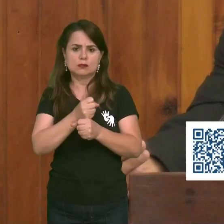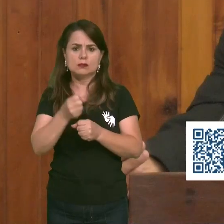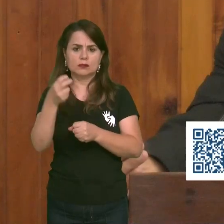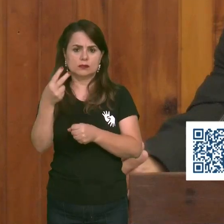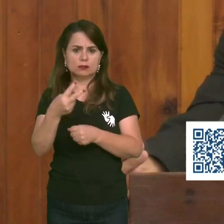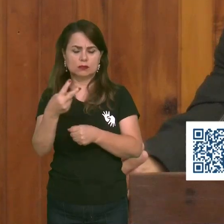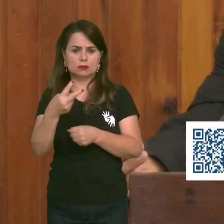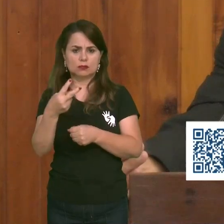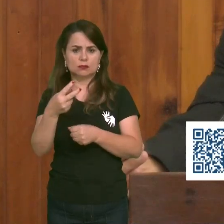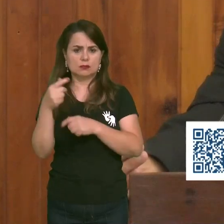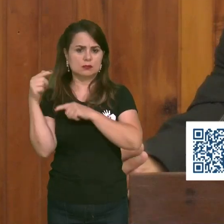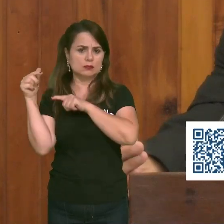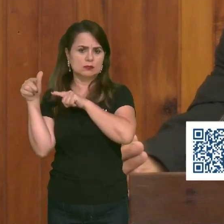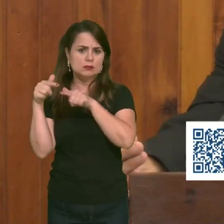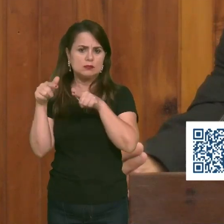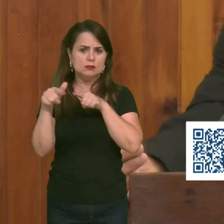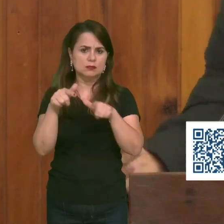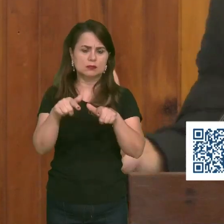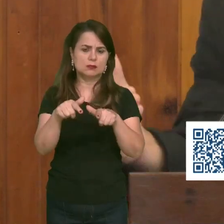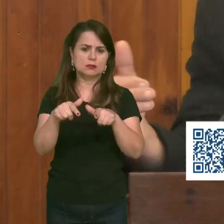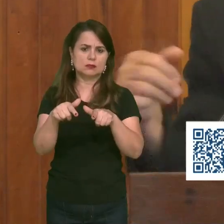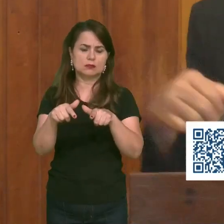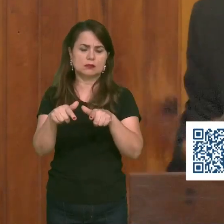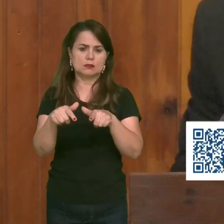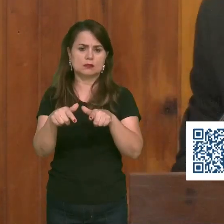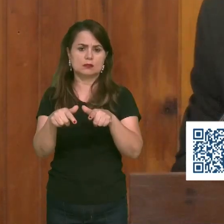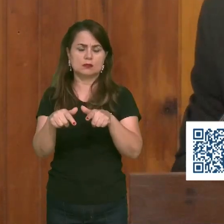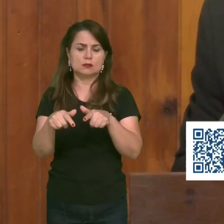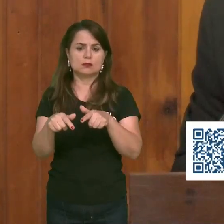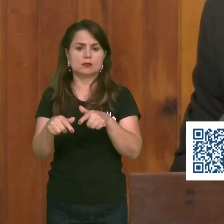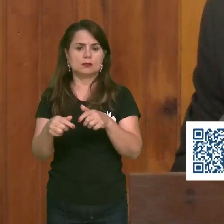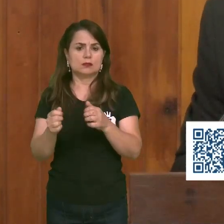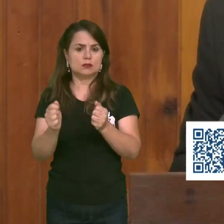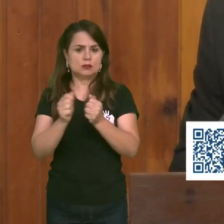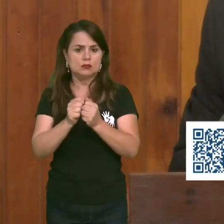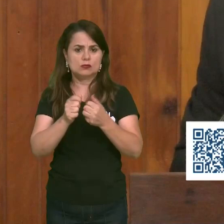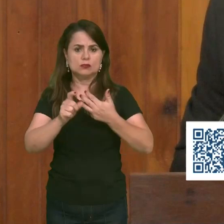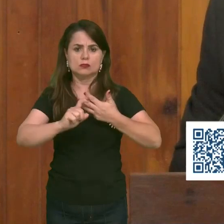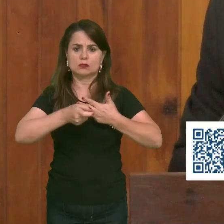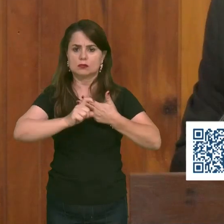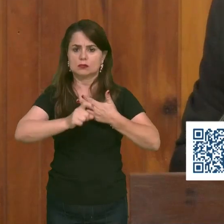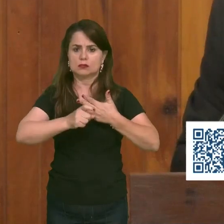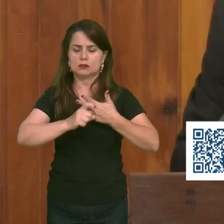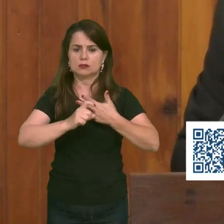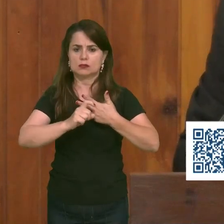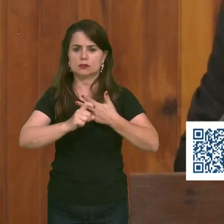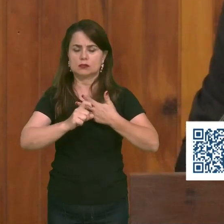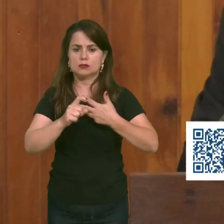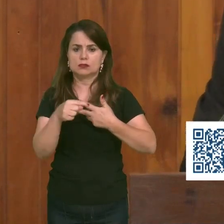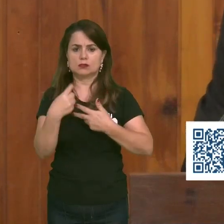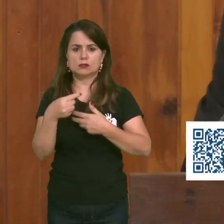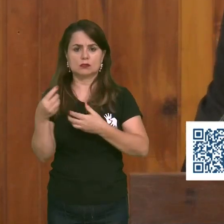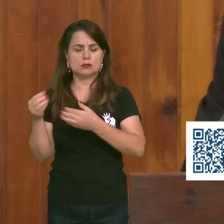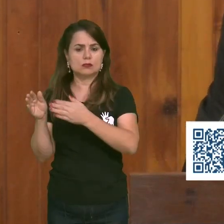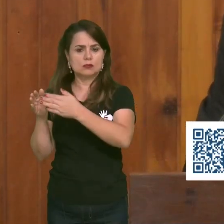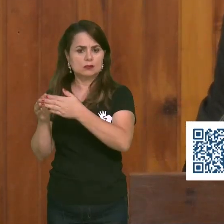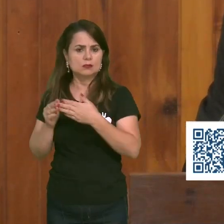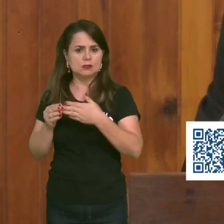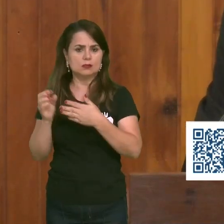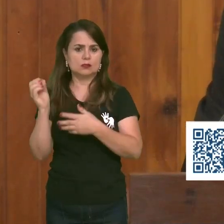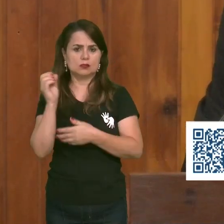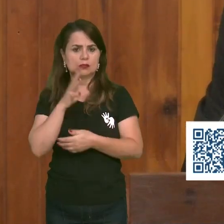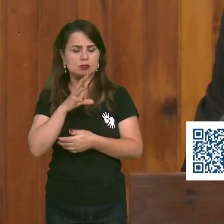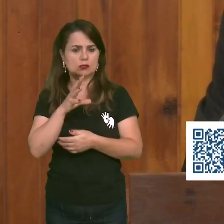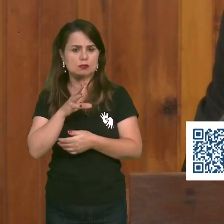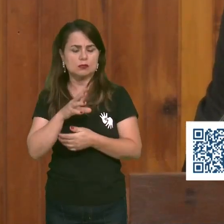de trabalho aí por parte do executivo aquisição de novos